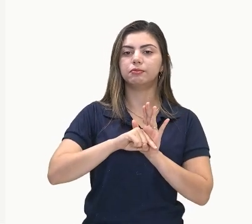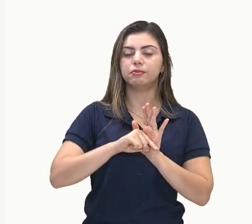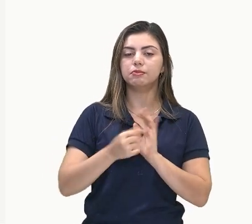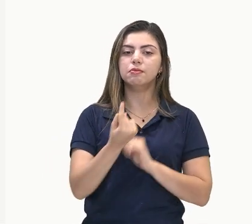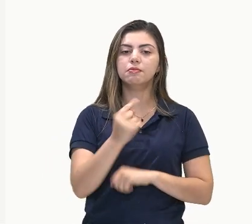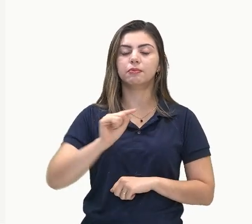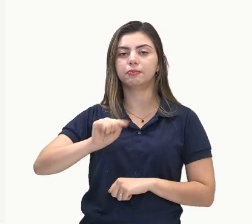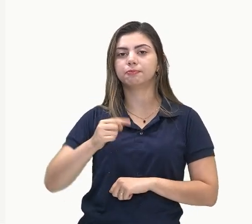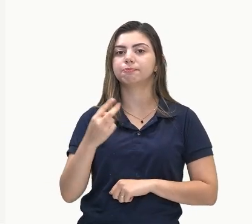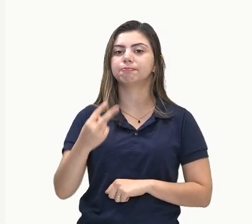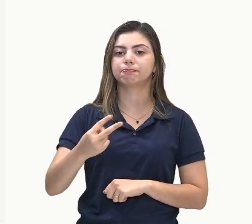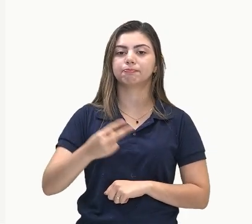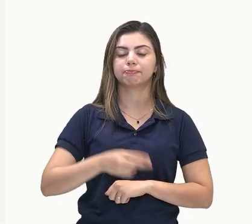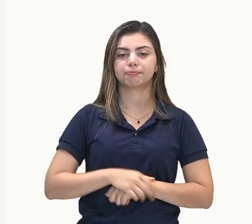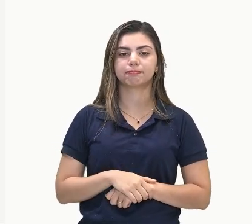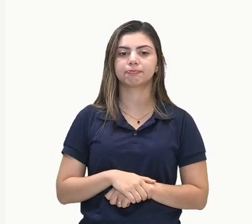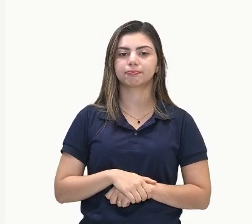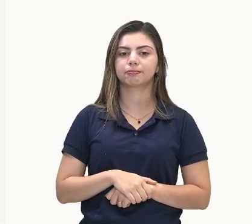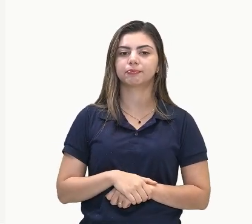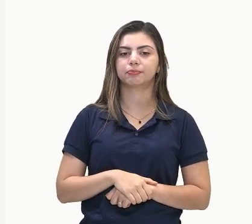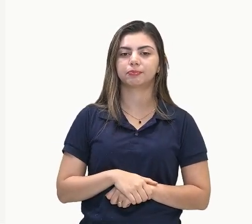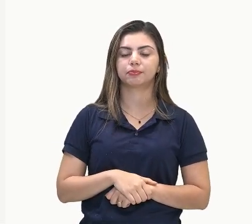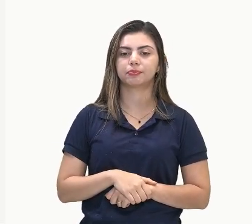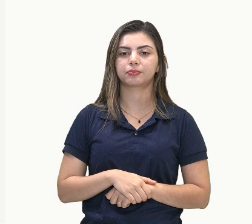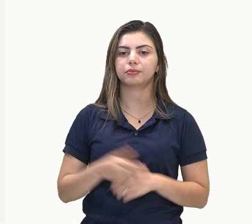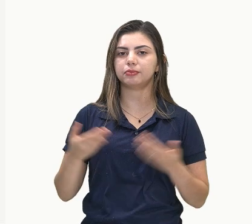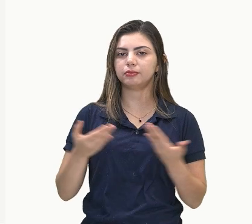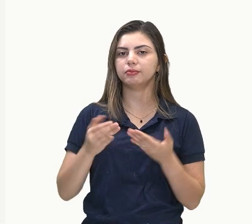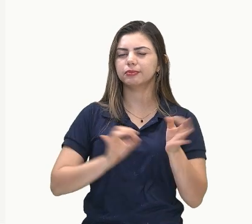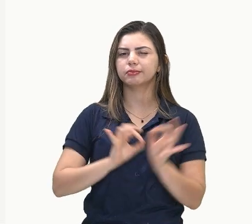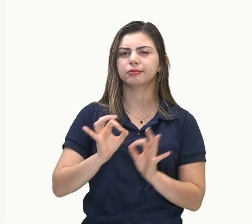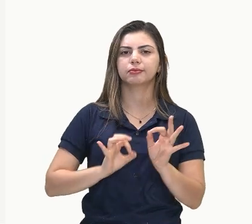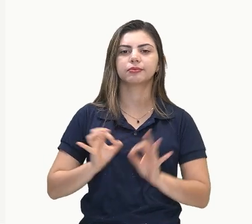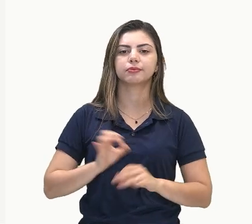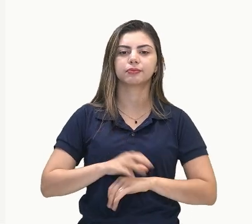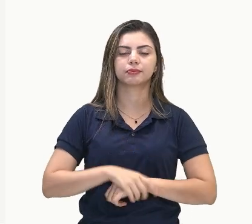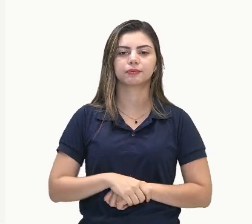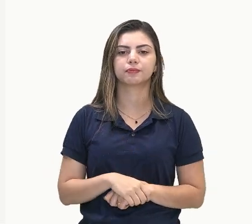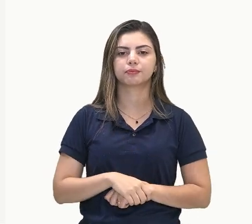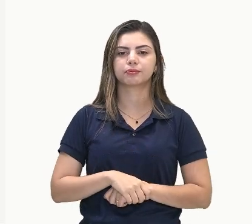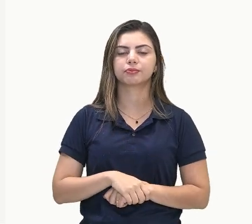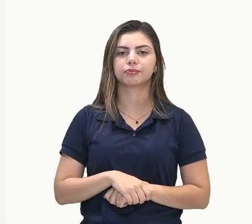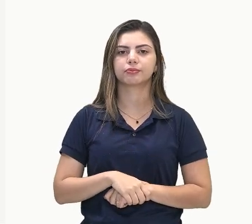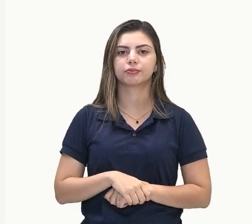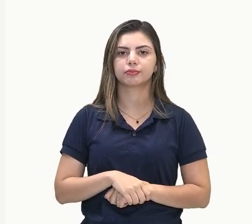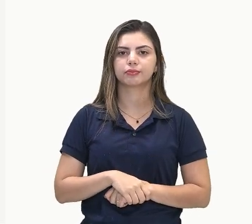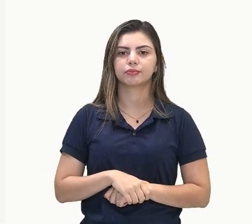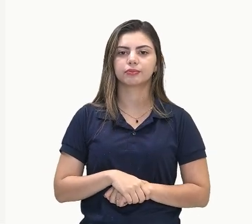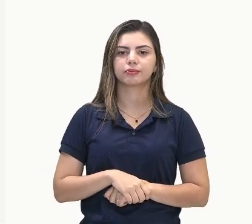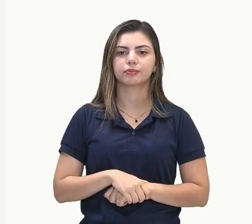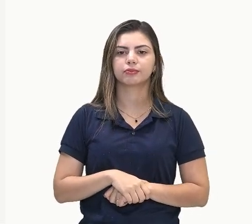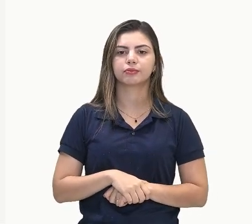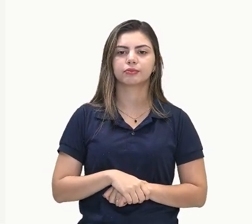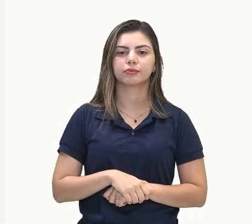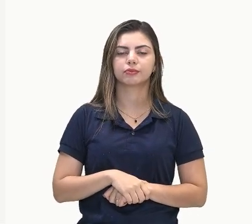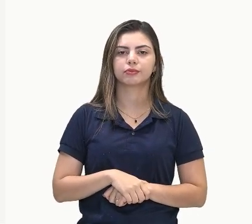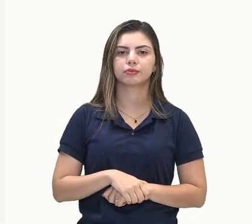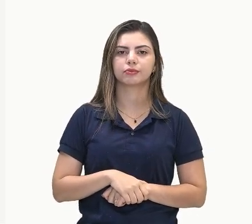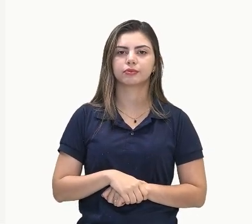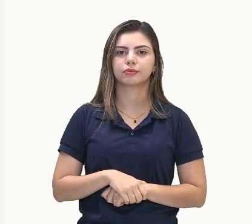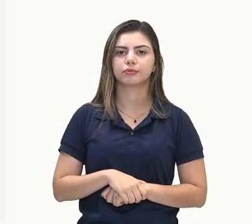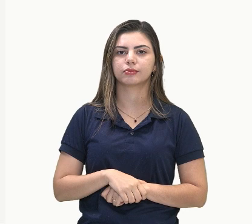que é 1,2. Né? Deixa eu apagar aqui para vocês visualizarem menor. Tá aqui, ó. O raio 2 é igual a